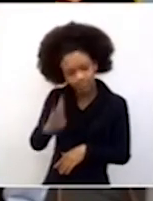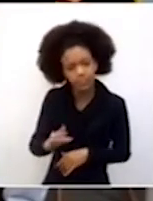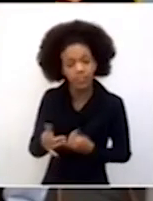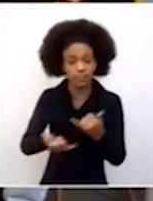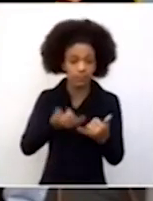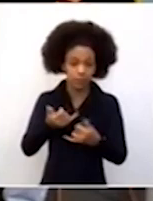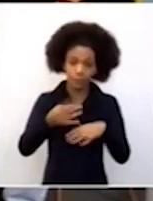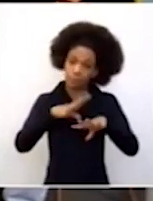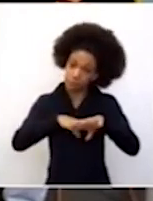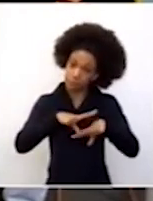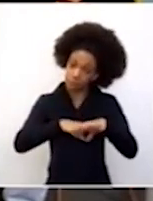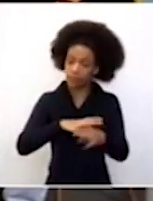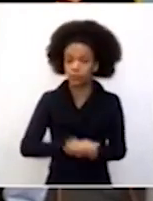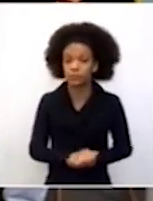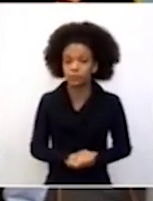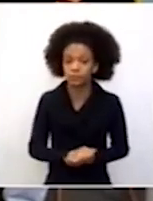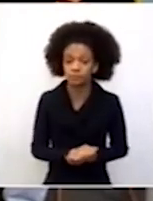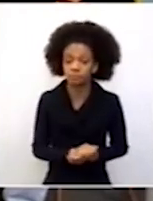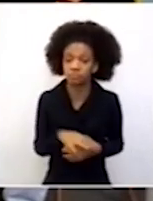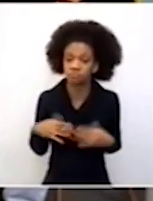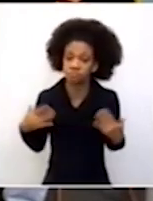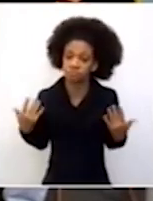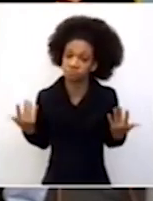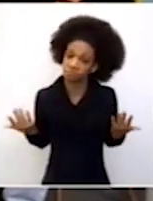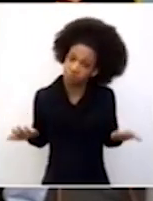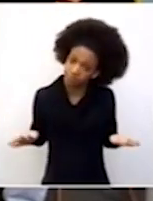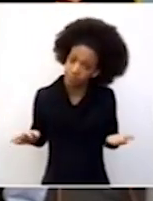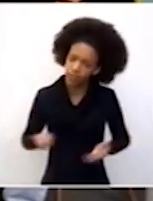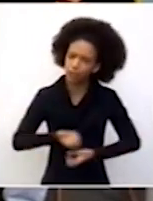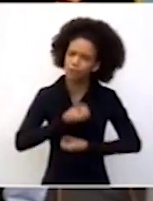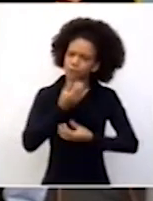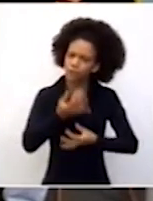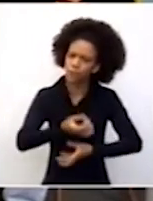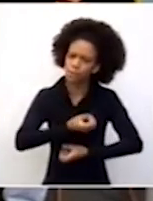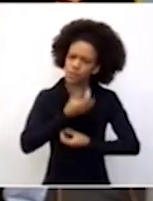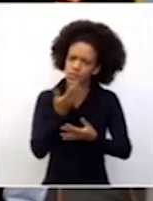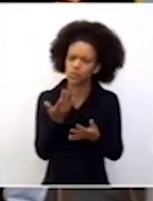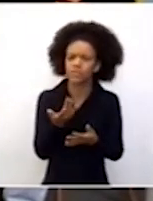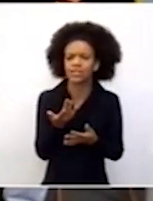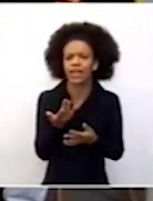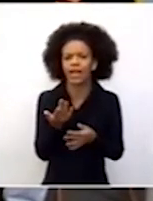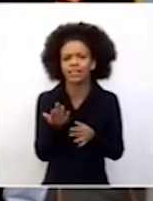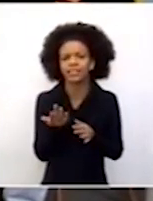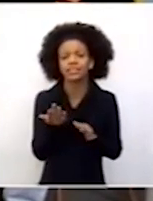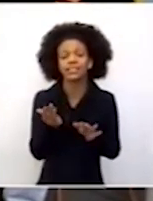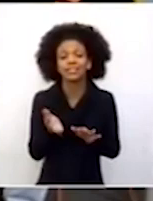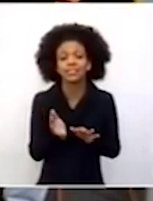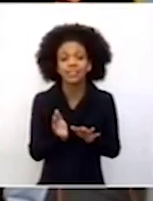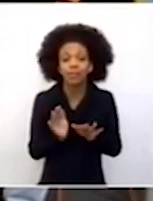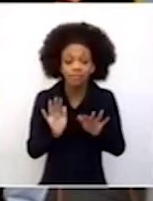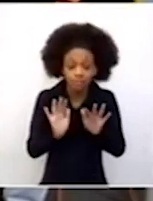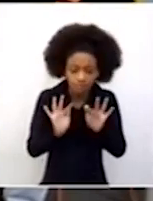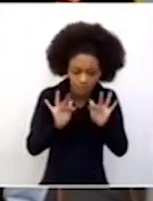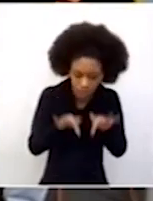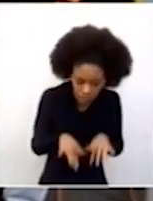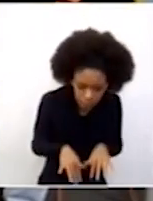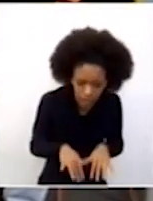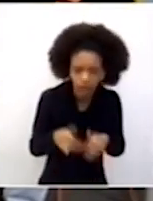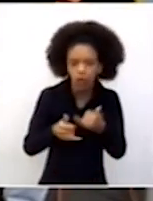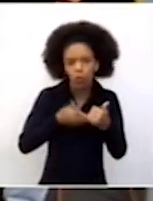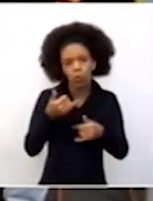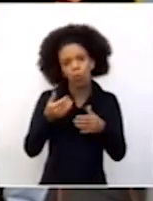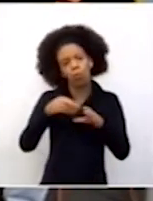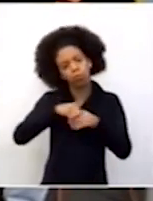Esses jogos matemáticos, né? E assim muitas informações que acabam indo de encontro com as habilidades do currículo paulista, né? A questão